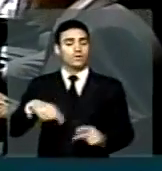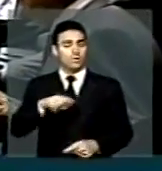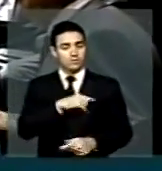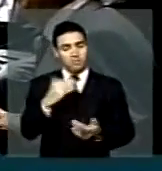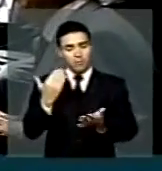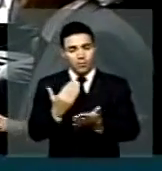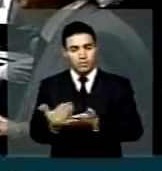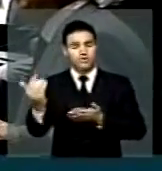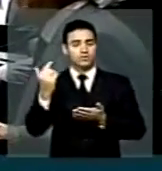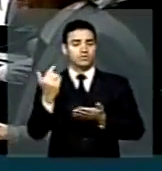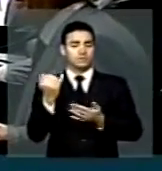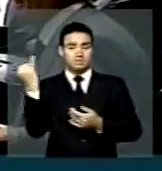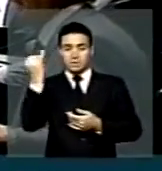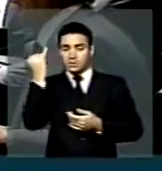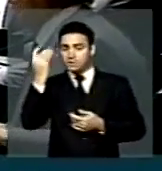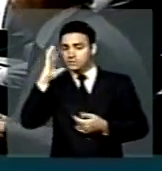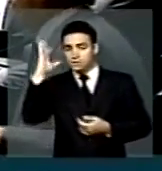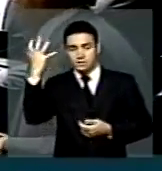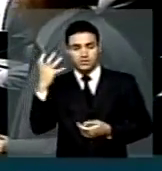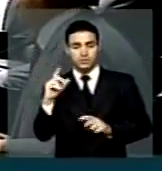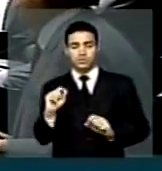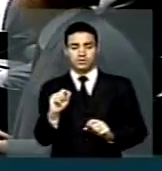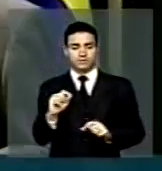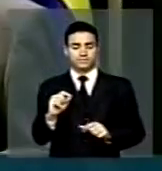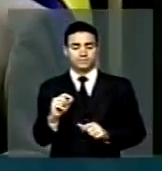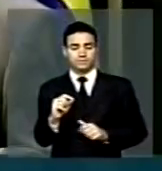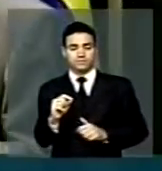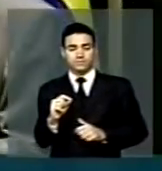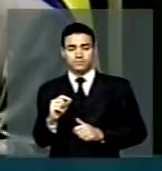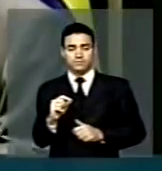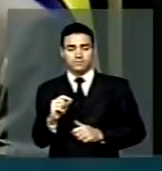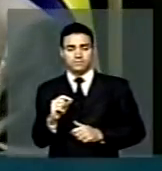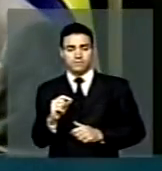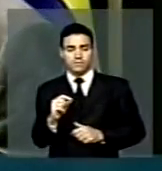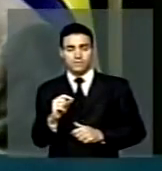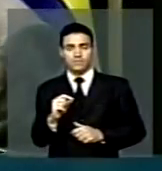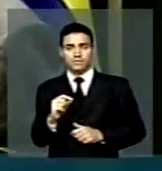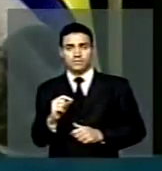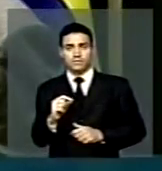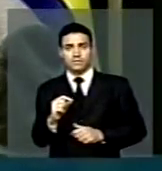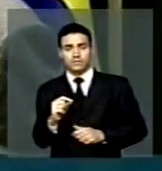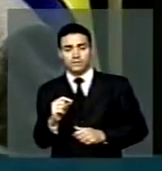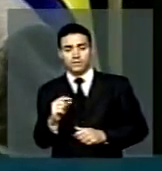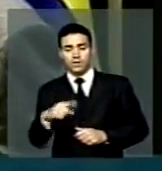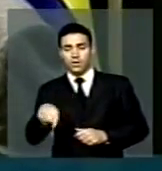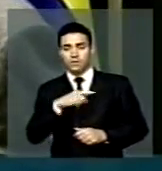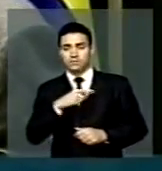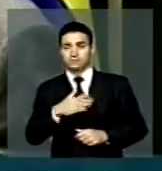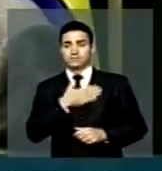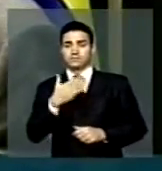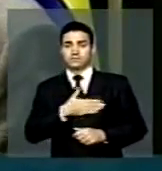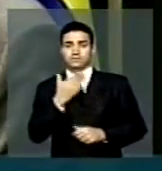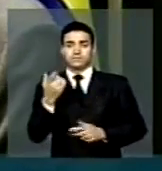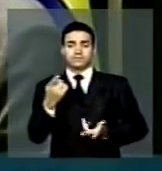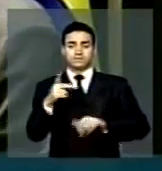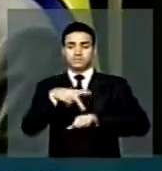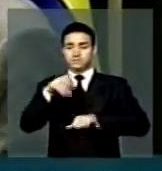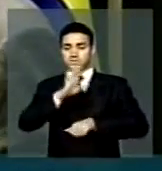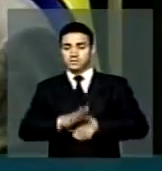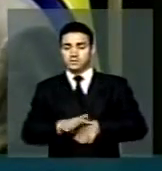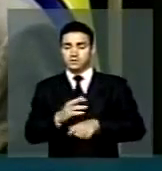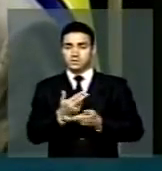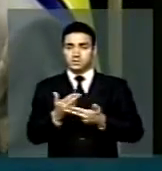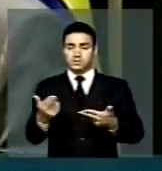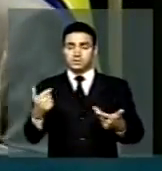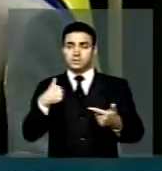uma importante decisão. Ao invés de surpreendermos o país com medidas que apareciam no